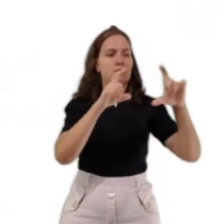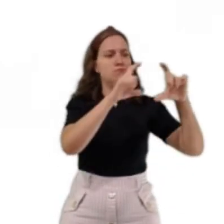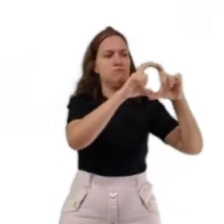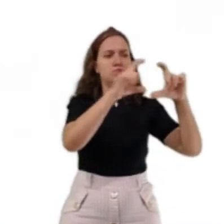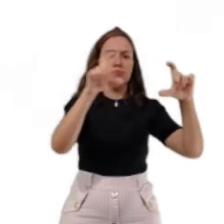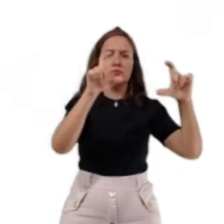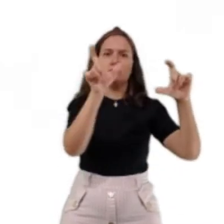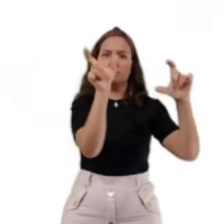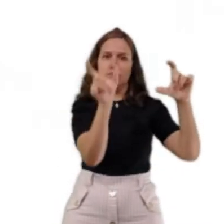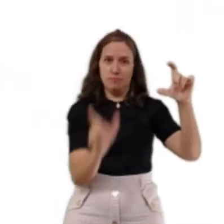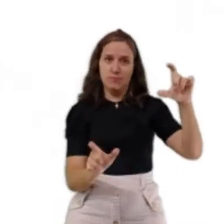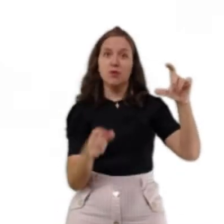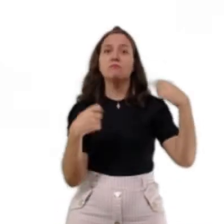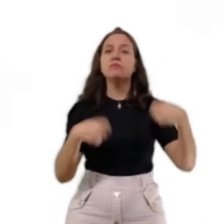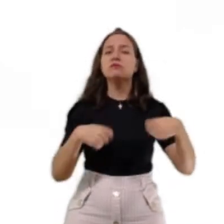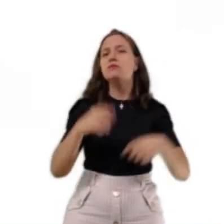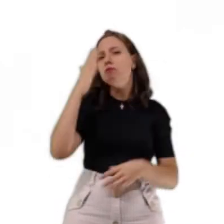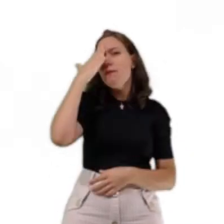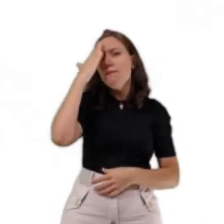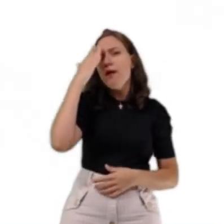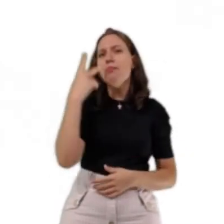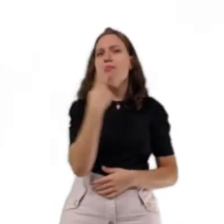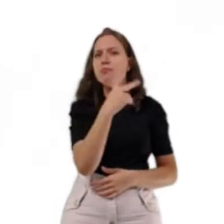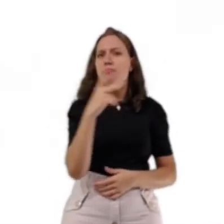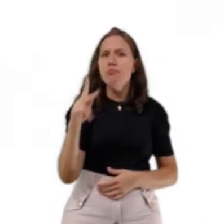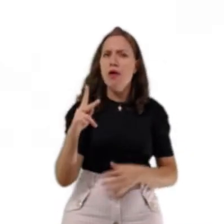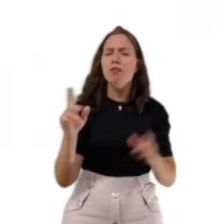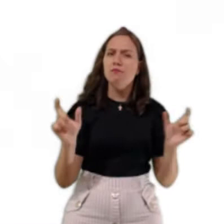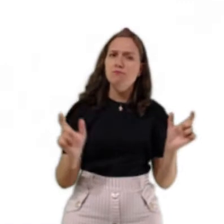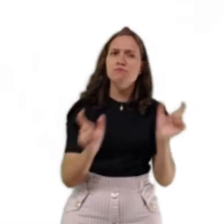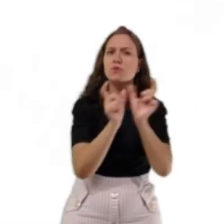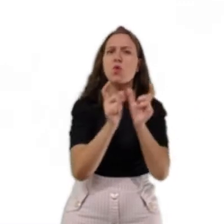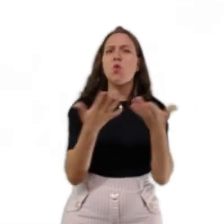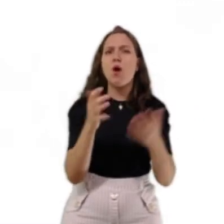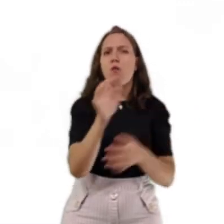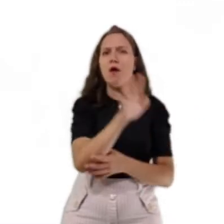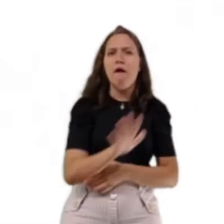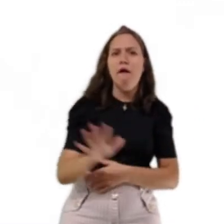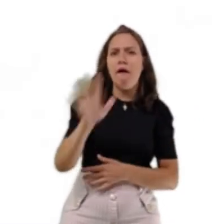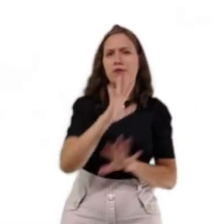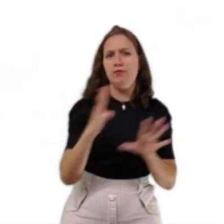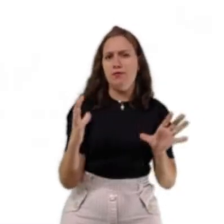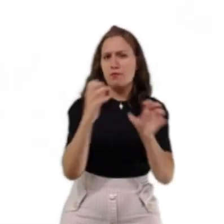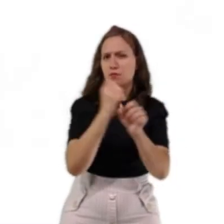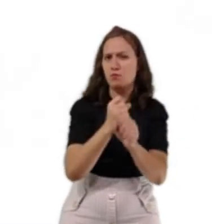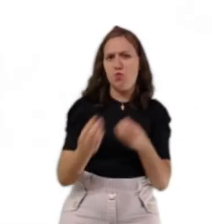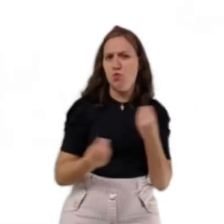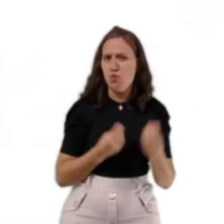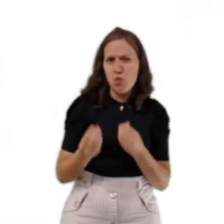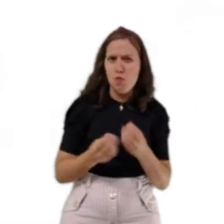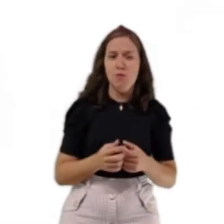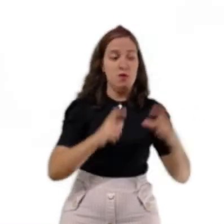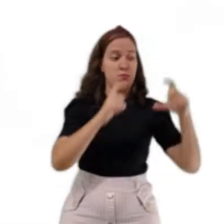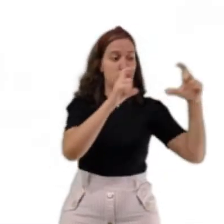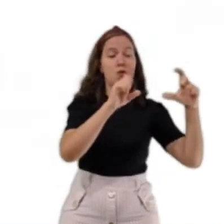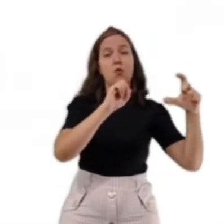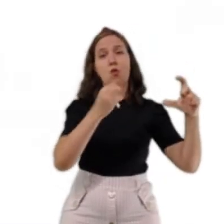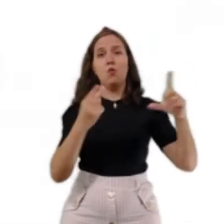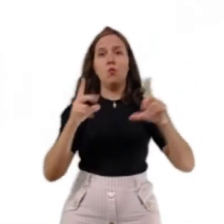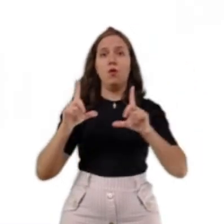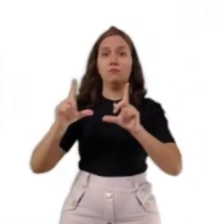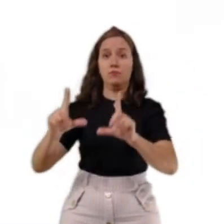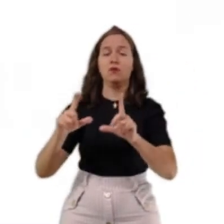gente tem que determinar a sua área total para descobrir a área de um retângulo ou de um quadrado